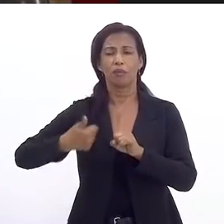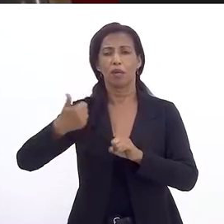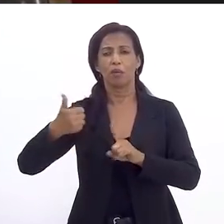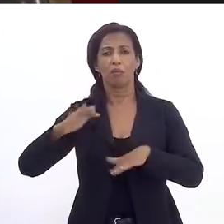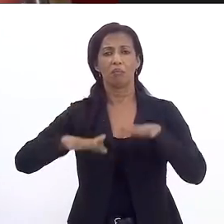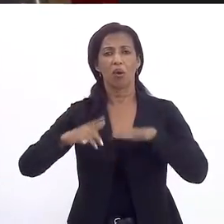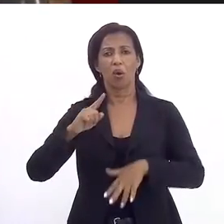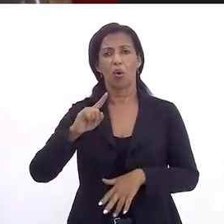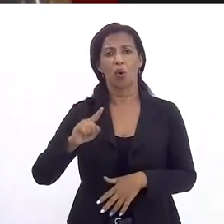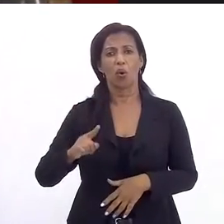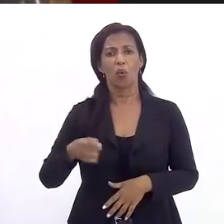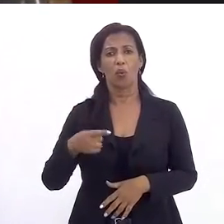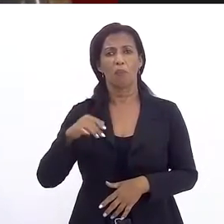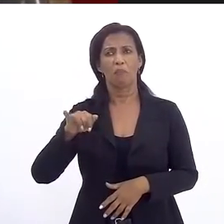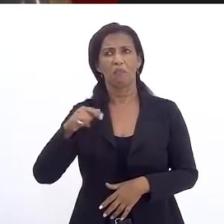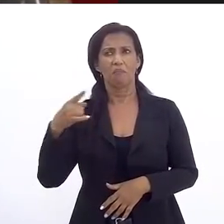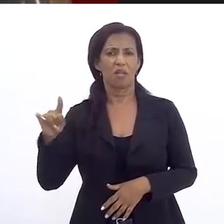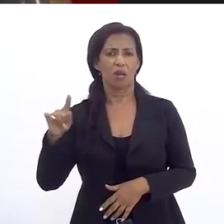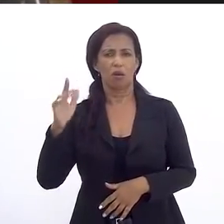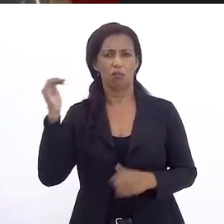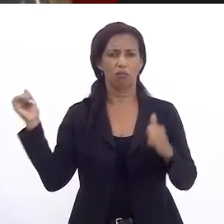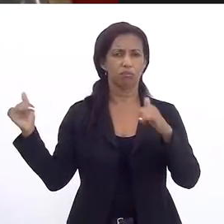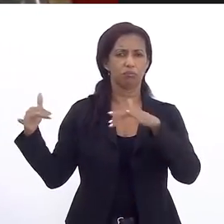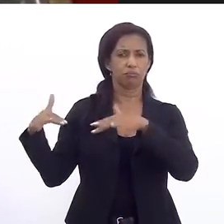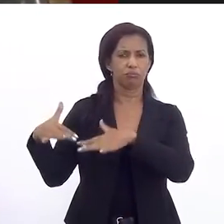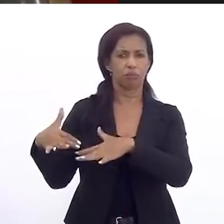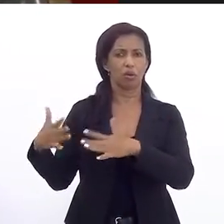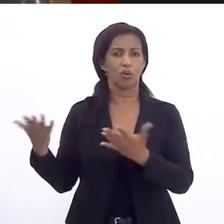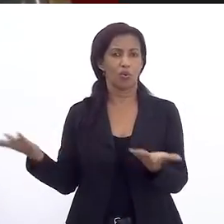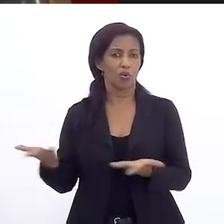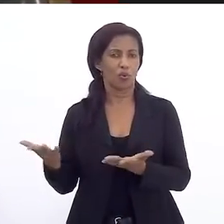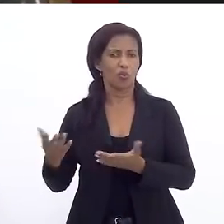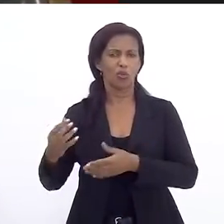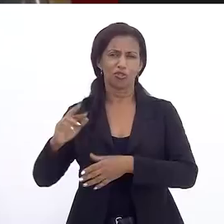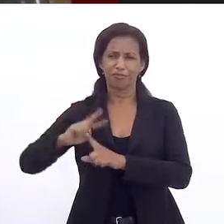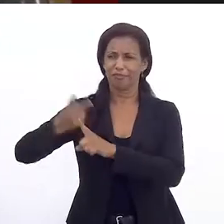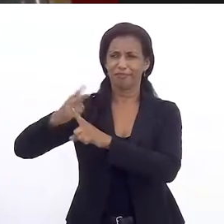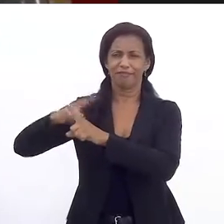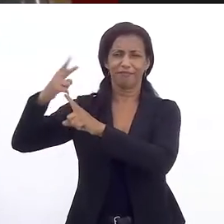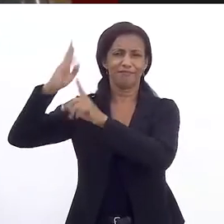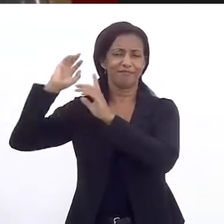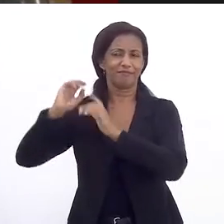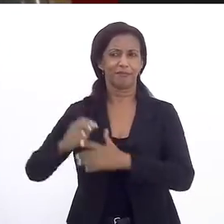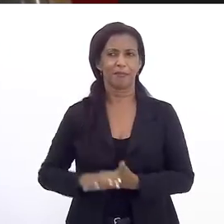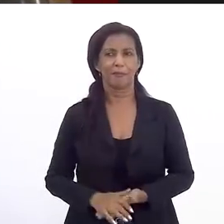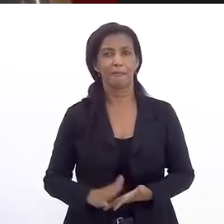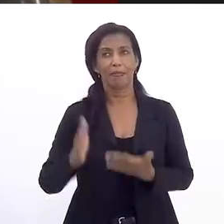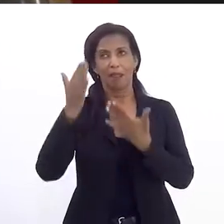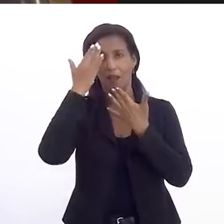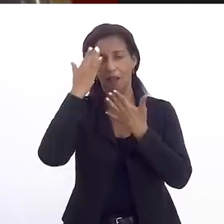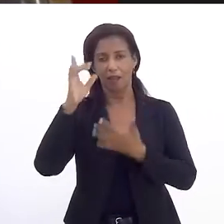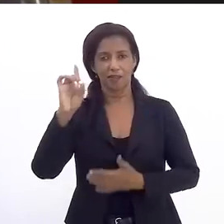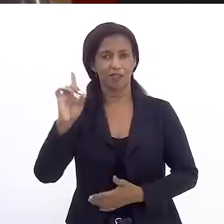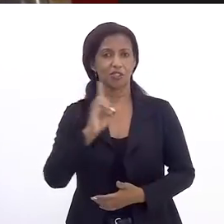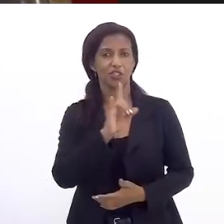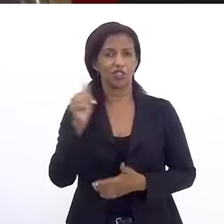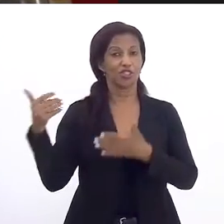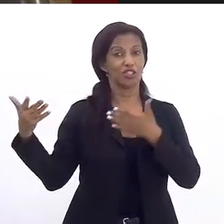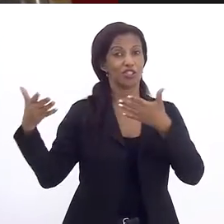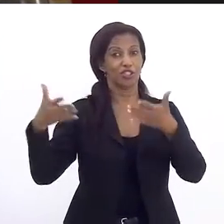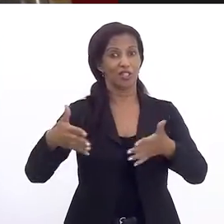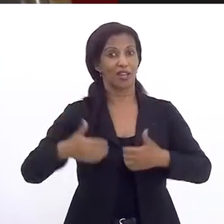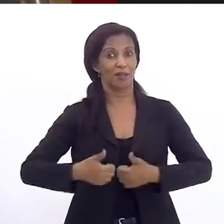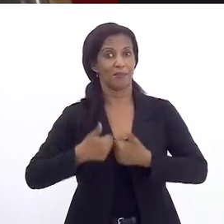que recebia no mês melhor 1 milhão de royalties. Hoje ela está